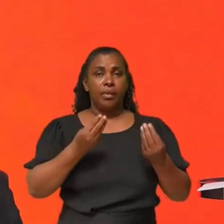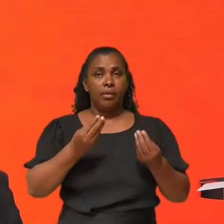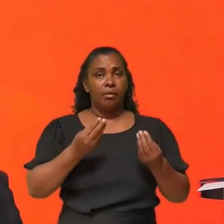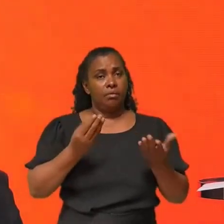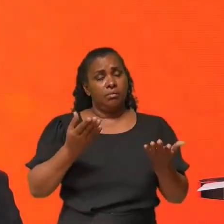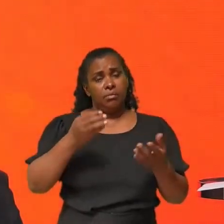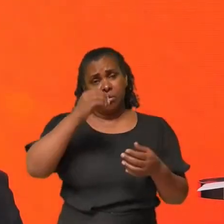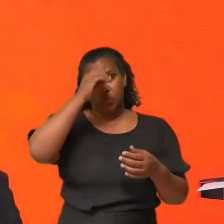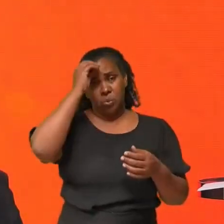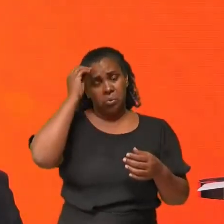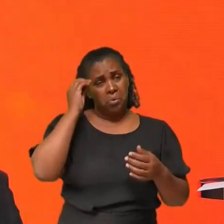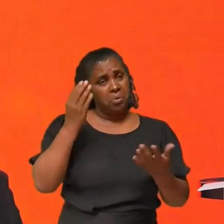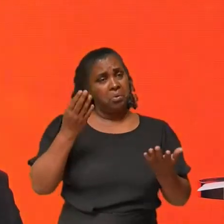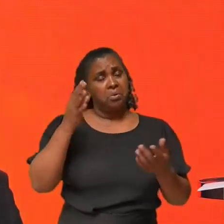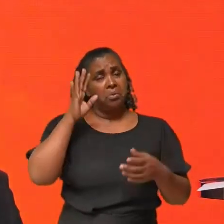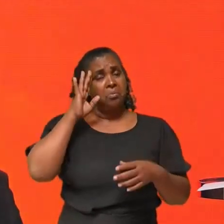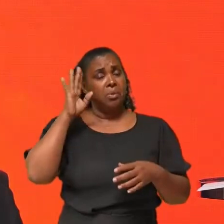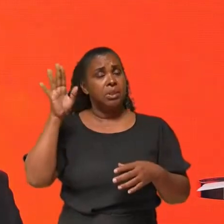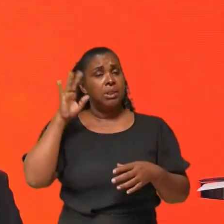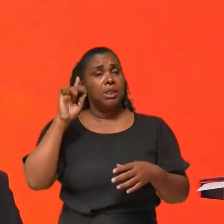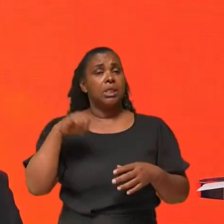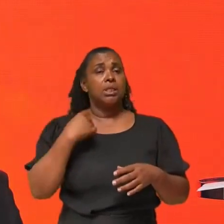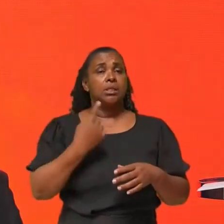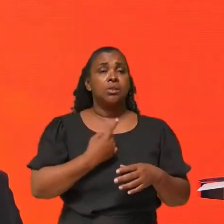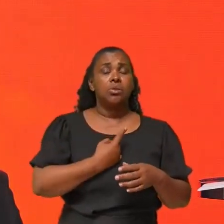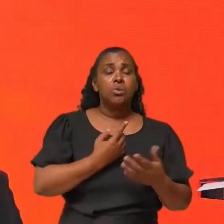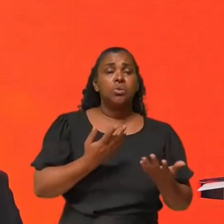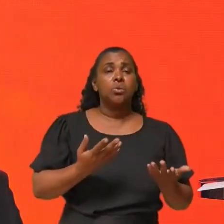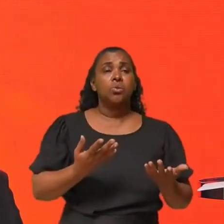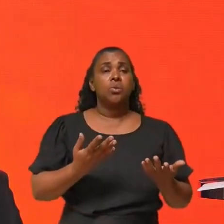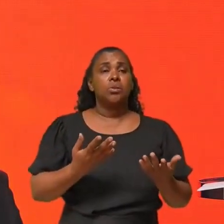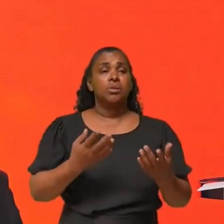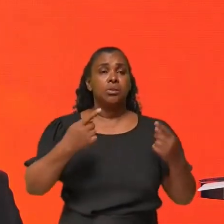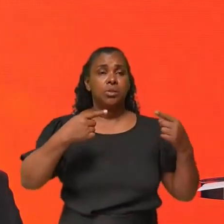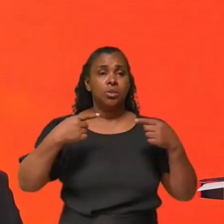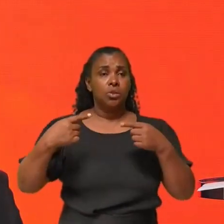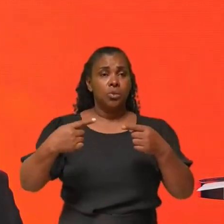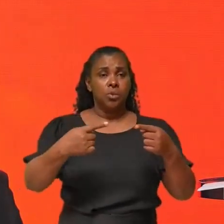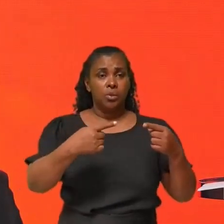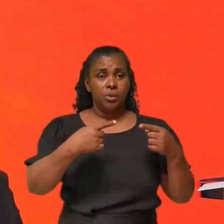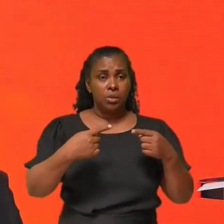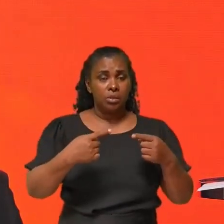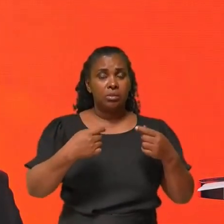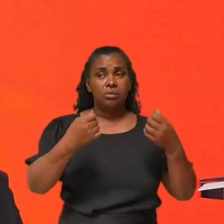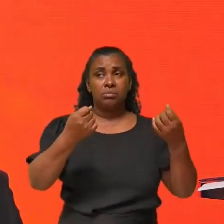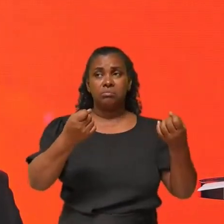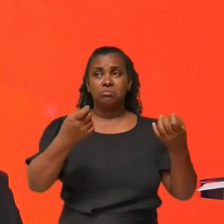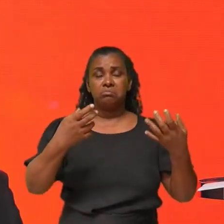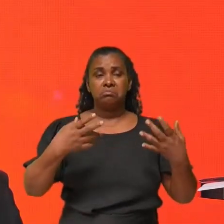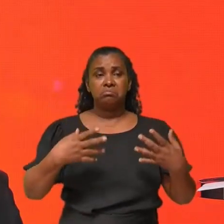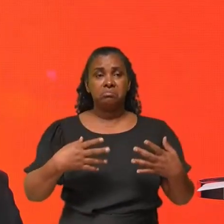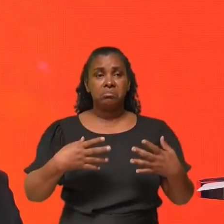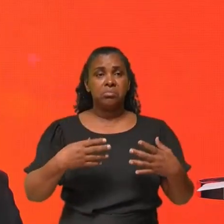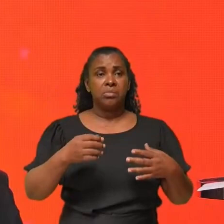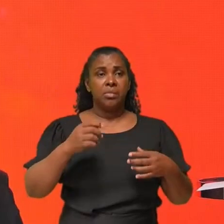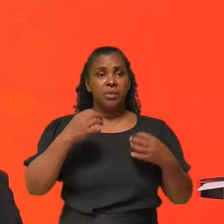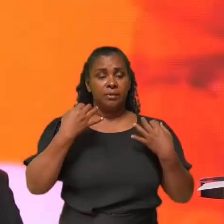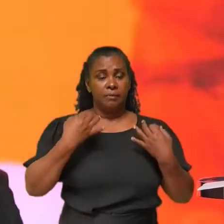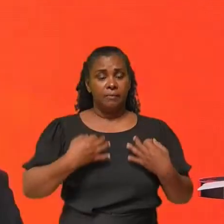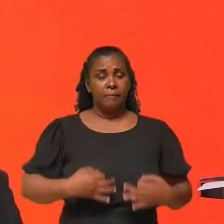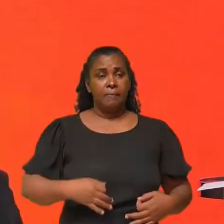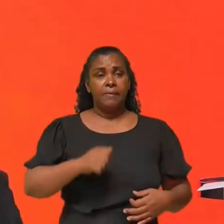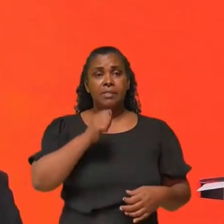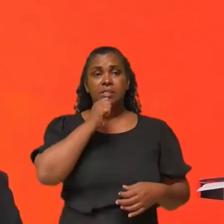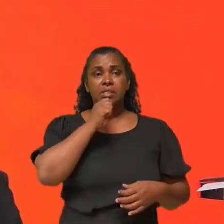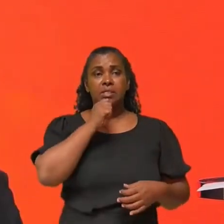nós, disputando uma narrativa mais amoral, seríamos capazes de fazer frente ao tamanho do